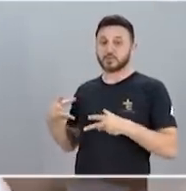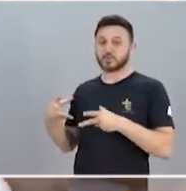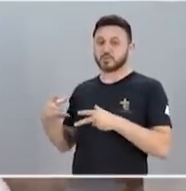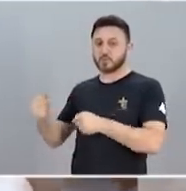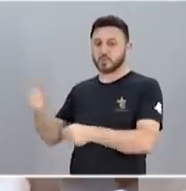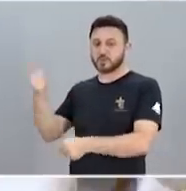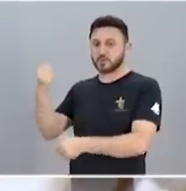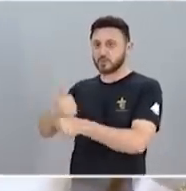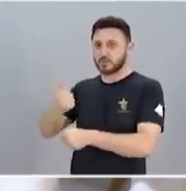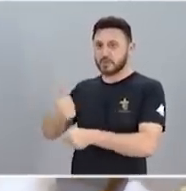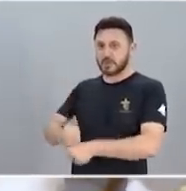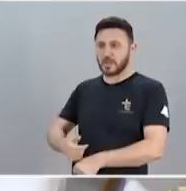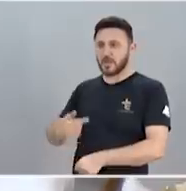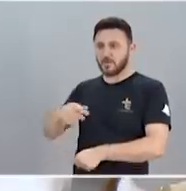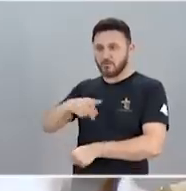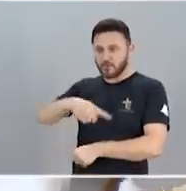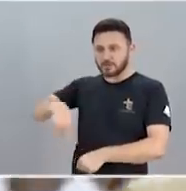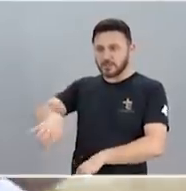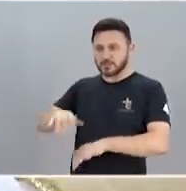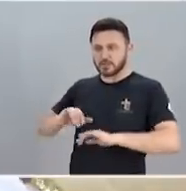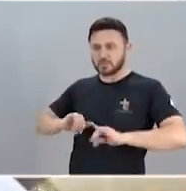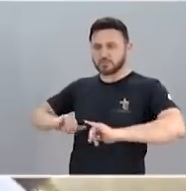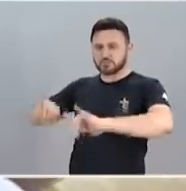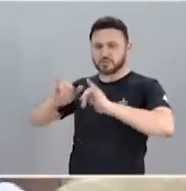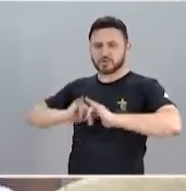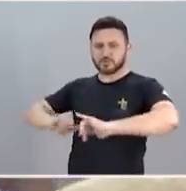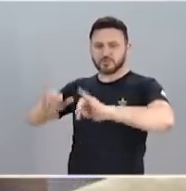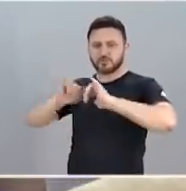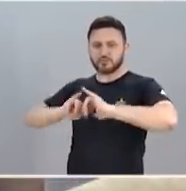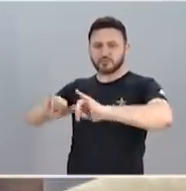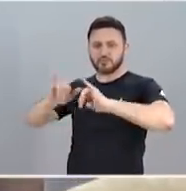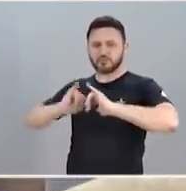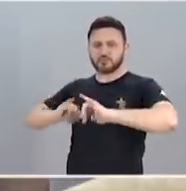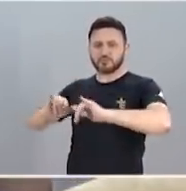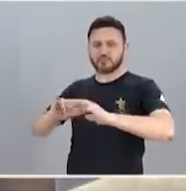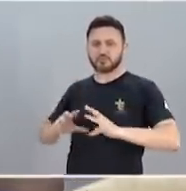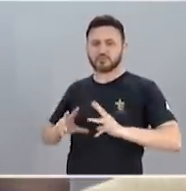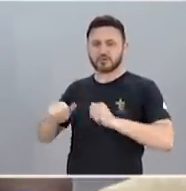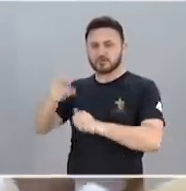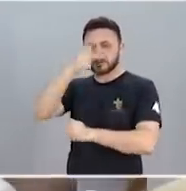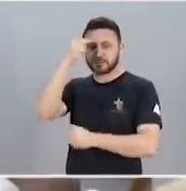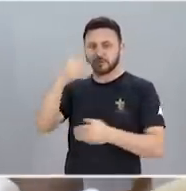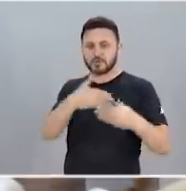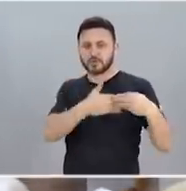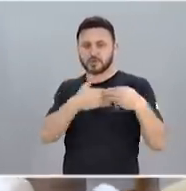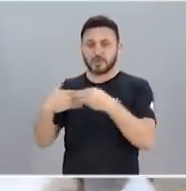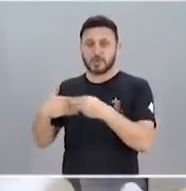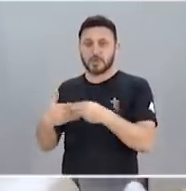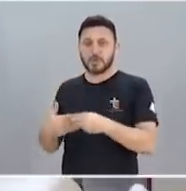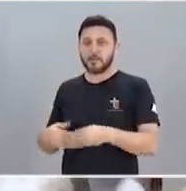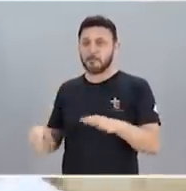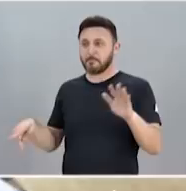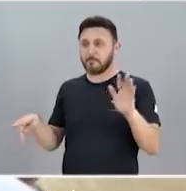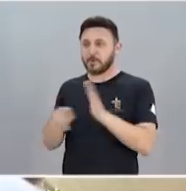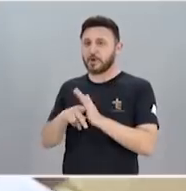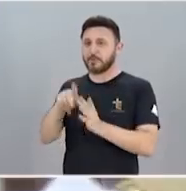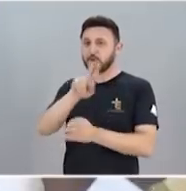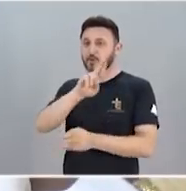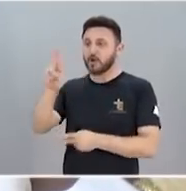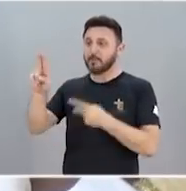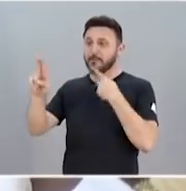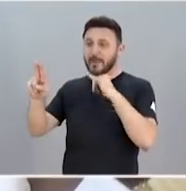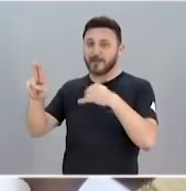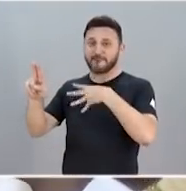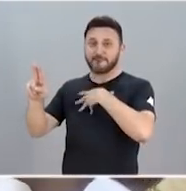ide, fazei discípulos meus todos os povos, batizando-os em nome do Pai, do Filho, do